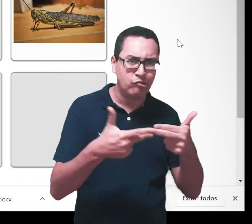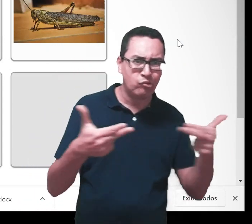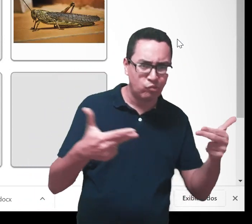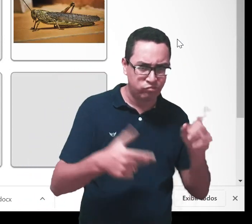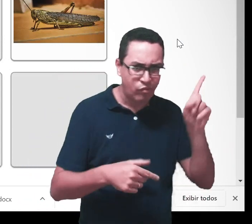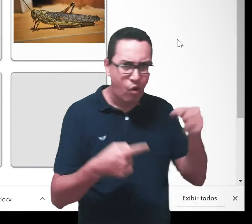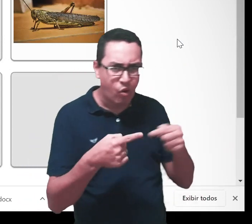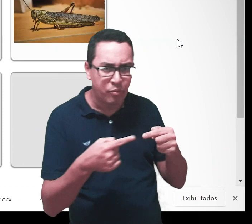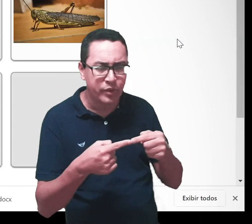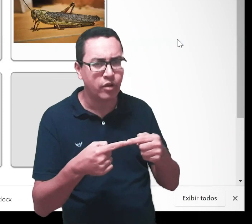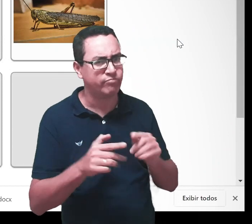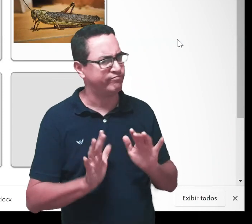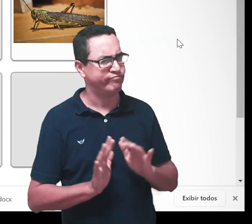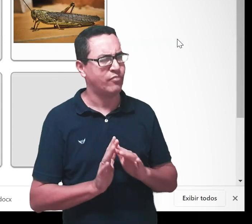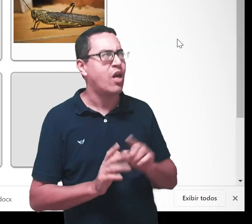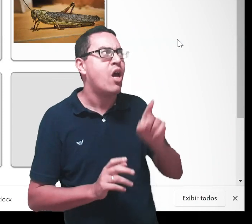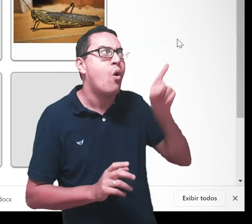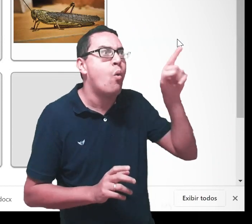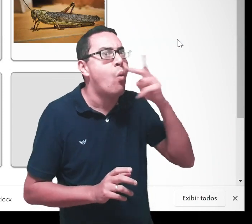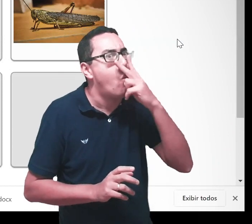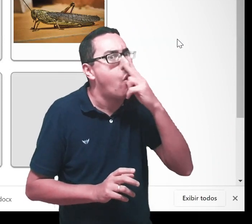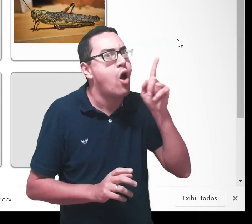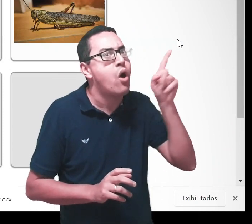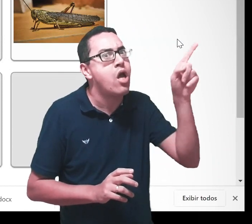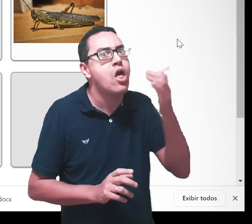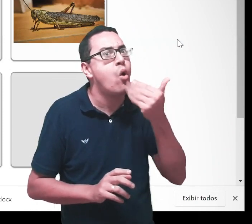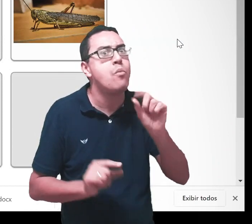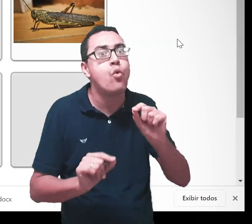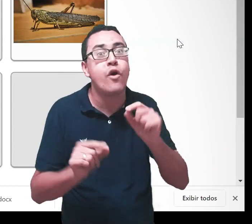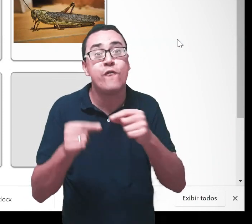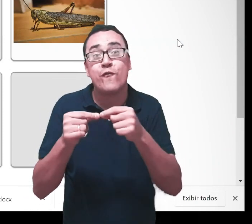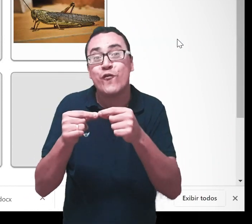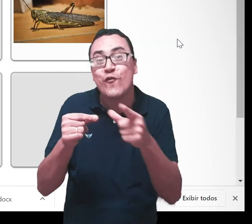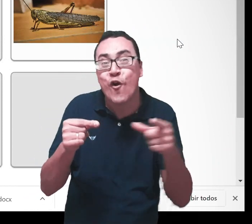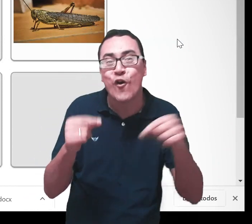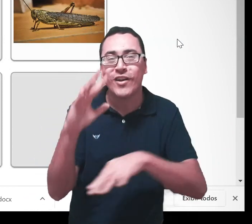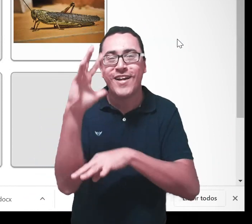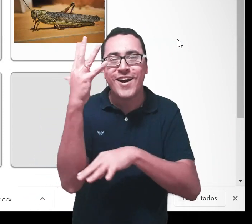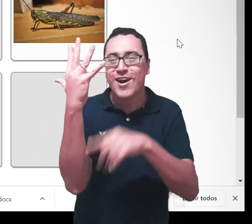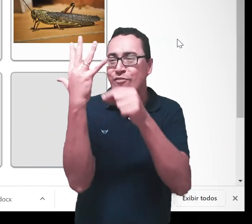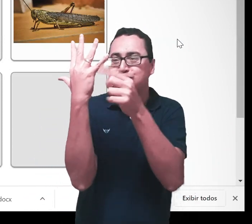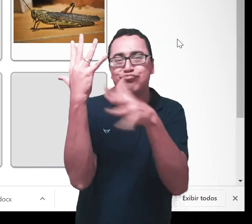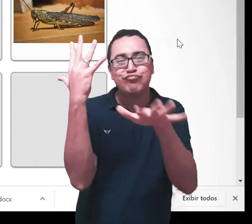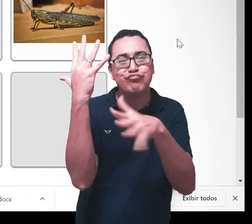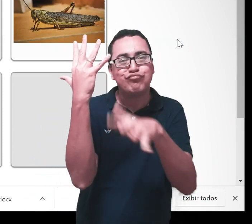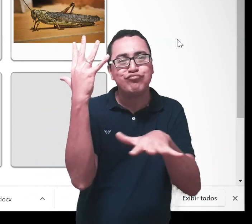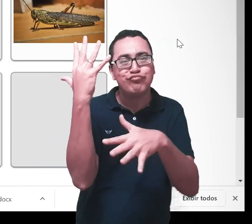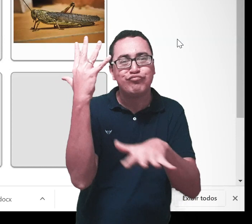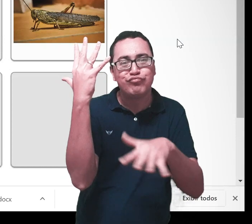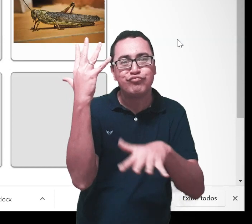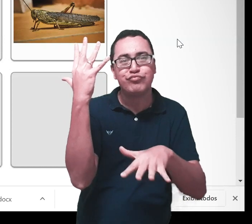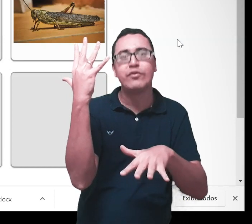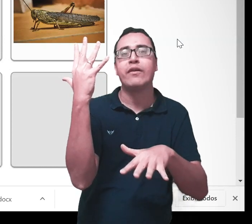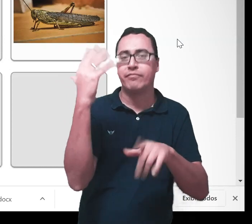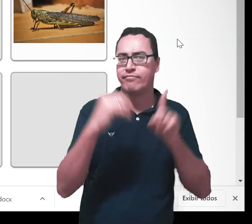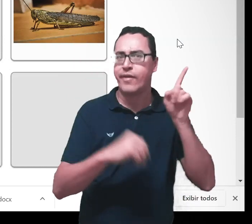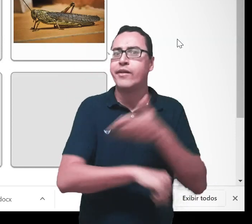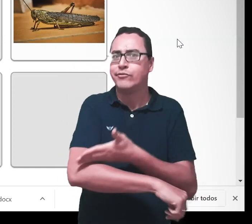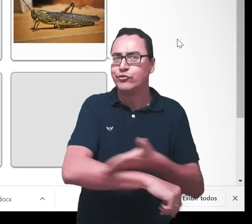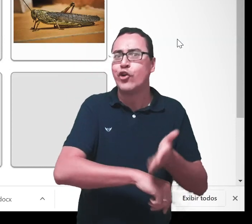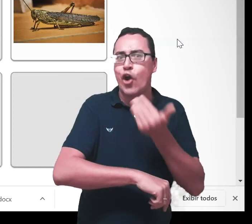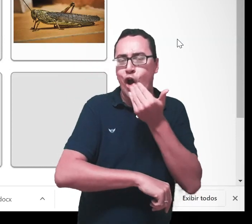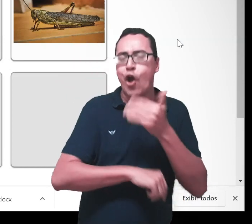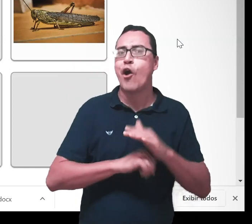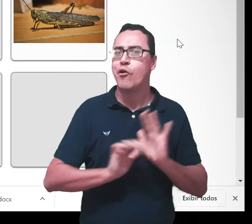come? Eu acho que ele vai se alimentar de folhas. Será que tem folhas perdidas por aí?